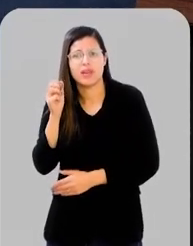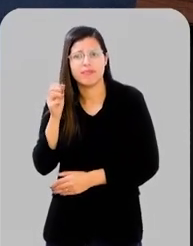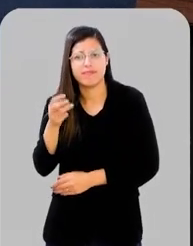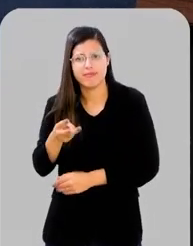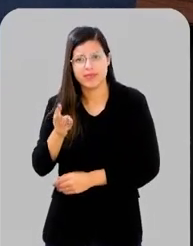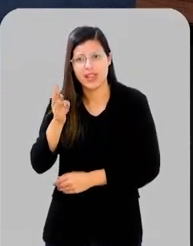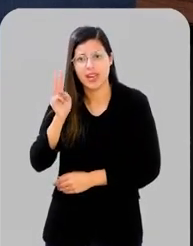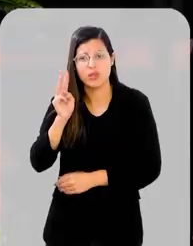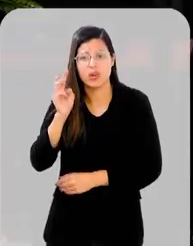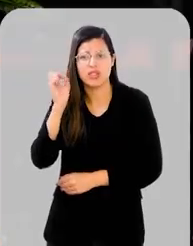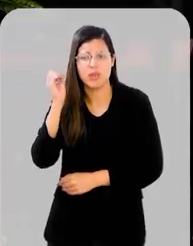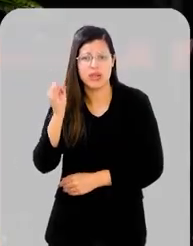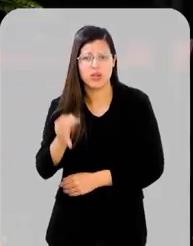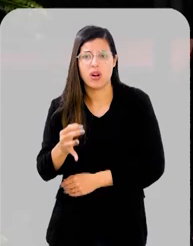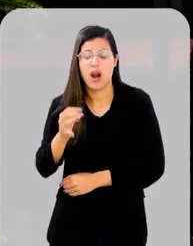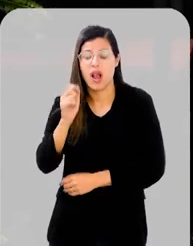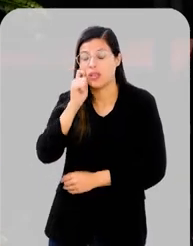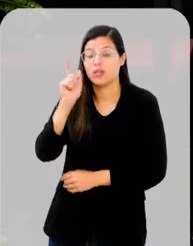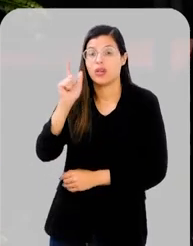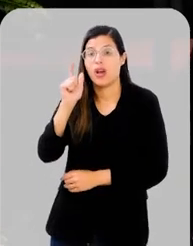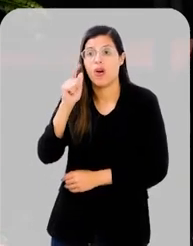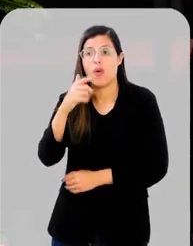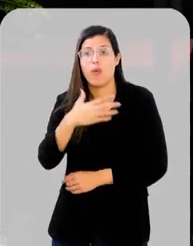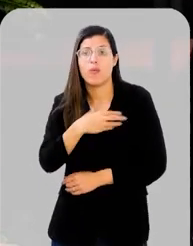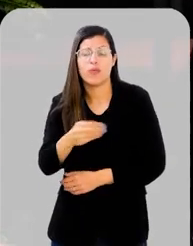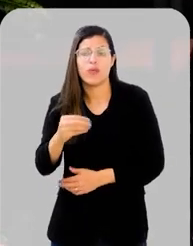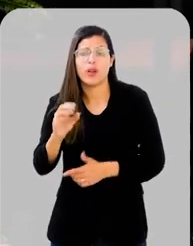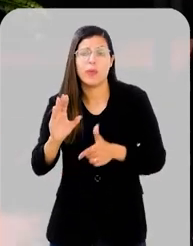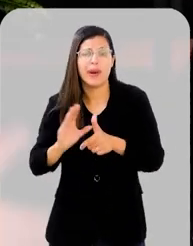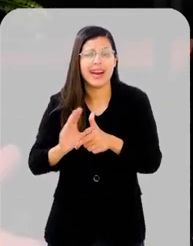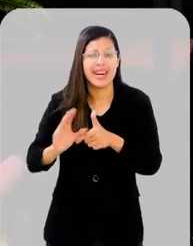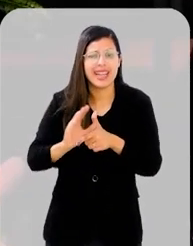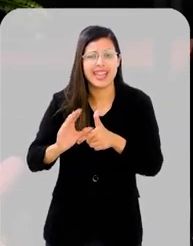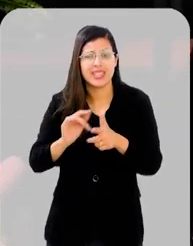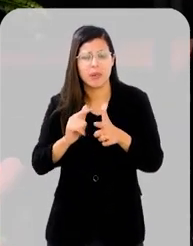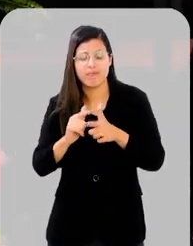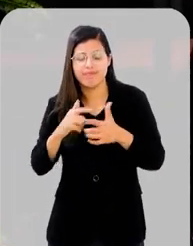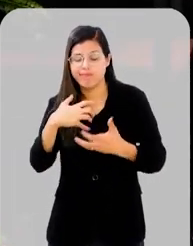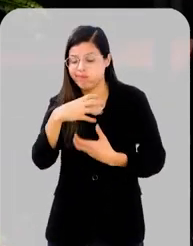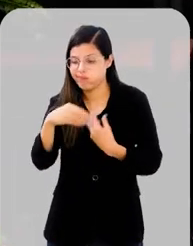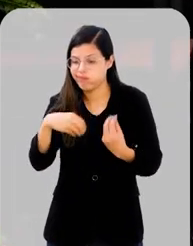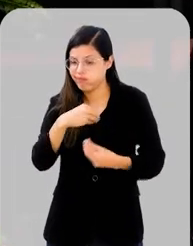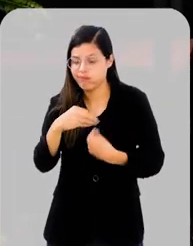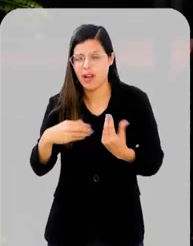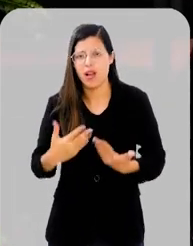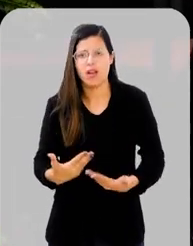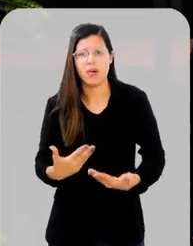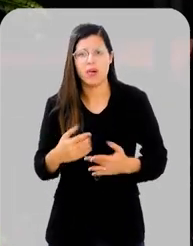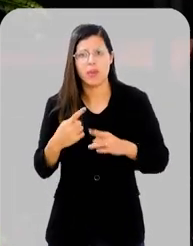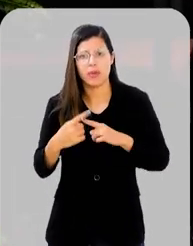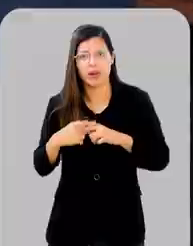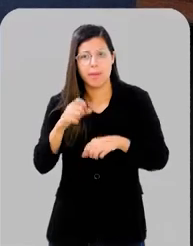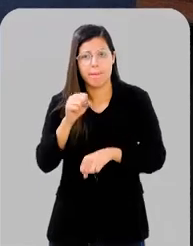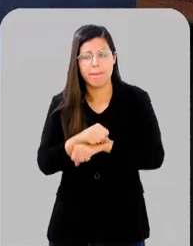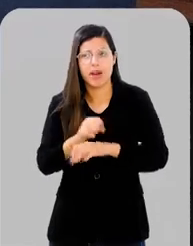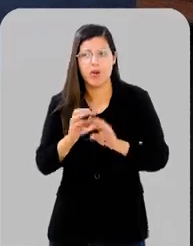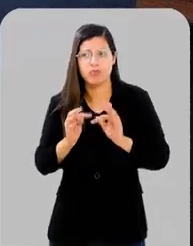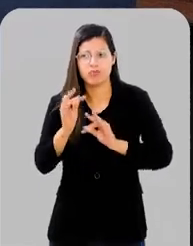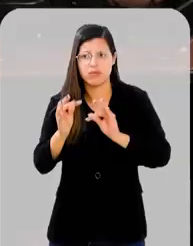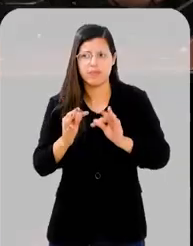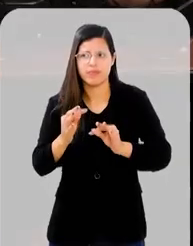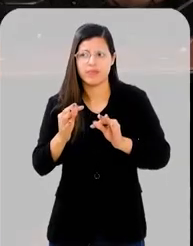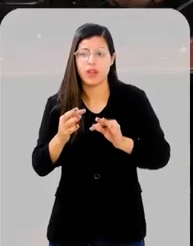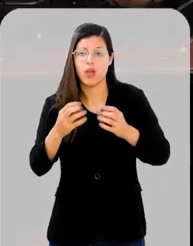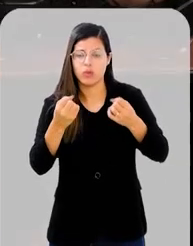madrugada assustadas com barulho e quando vai ver o filho tá em crise porque parou de fazer a terapia te dizer por